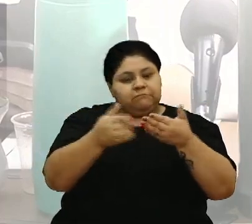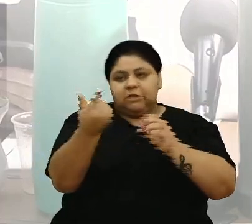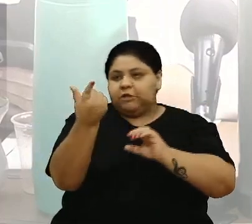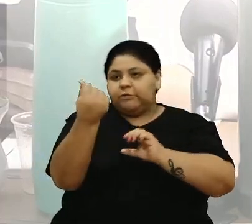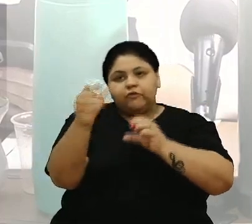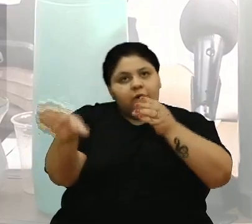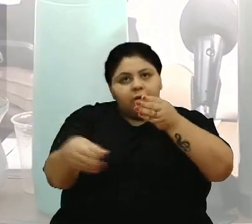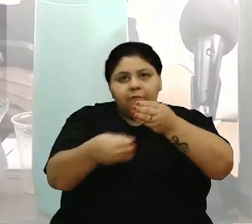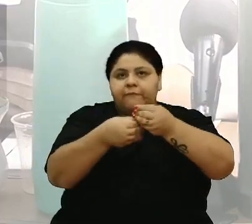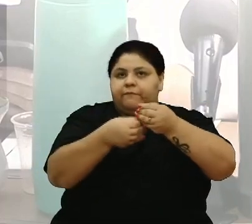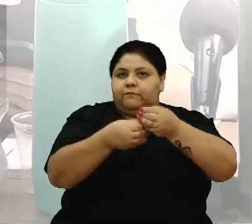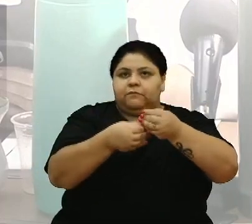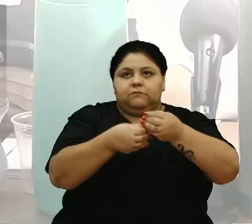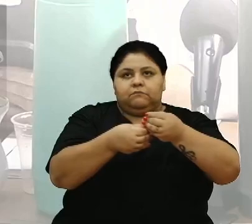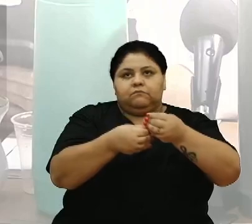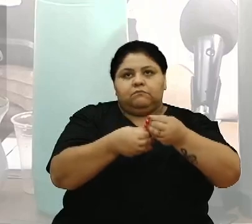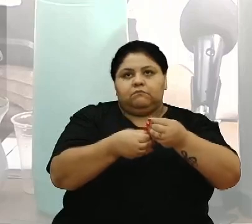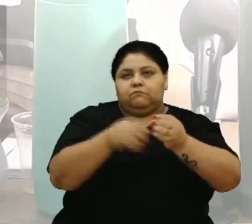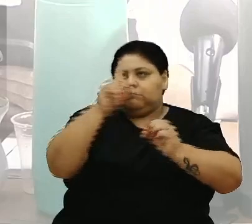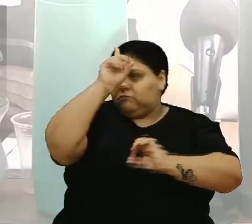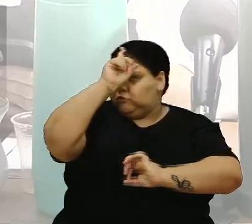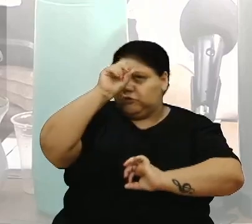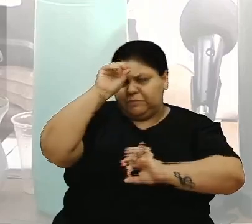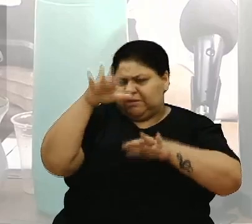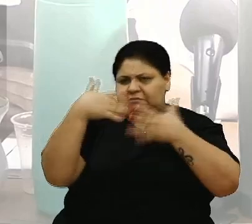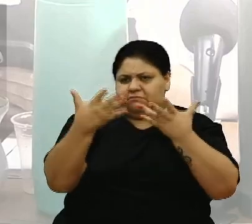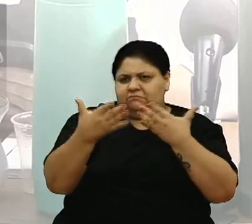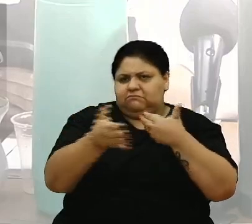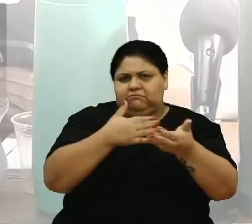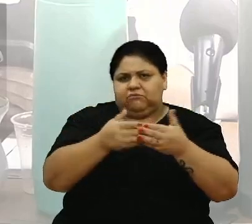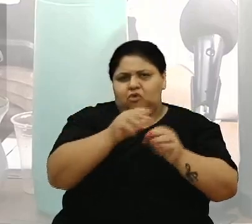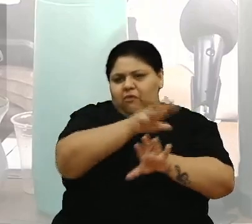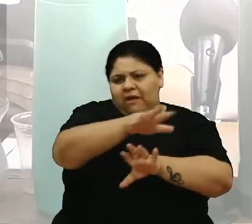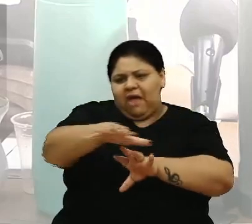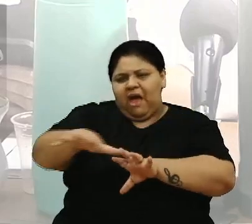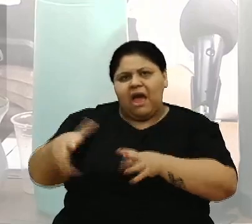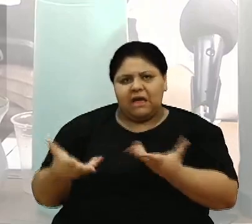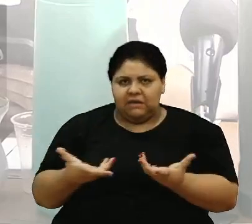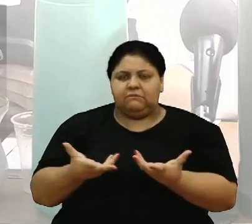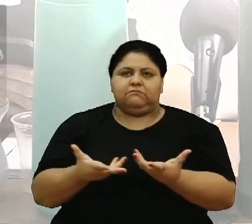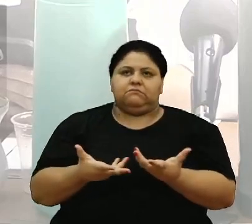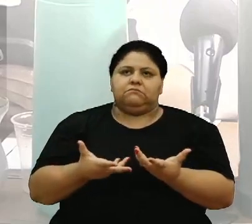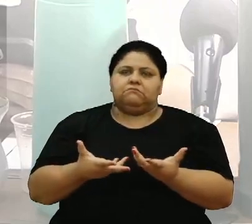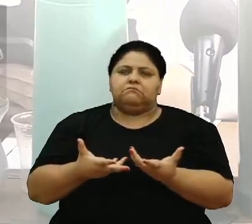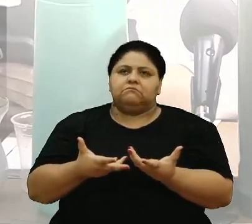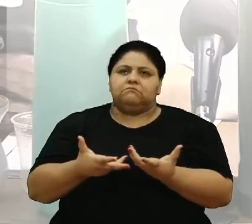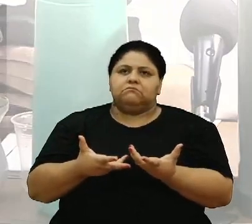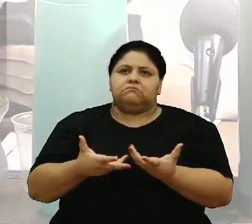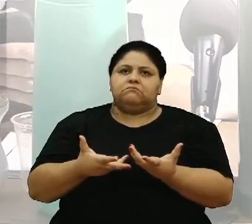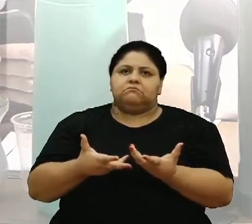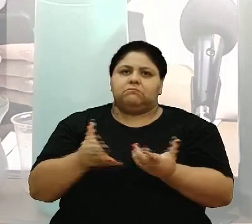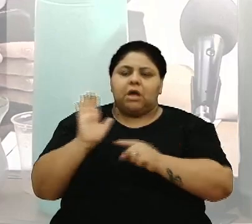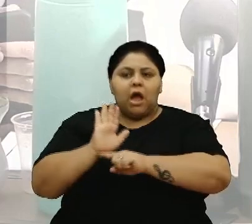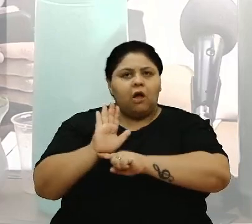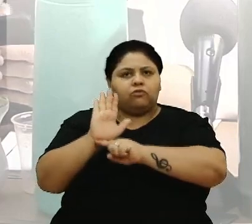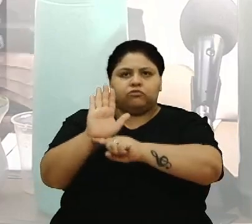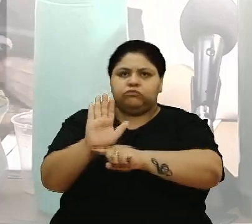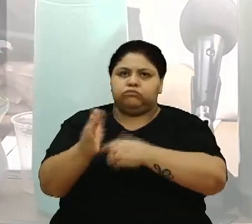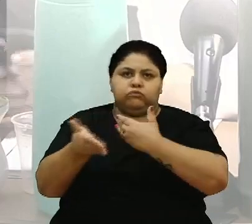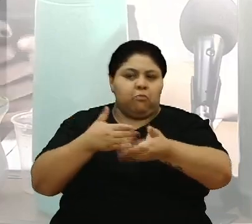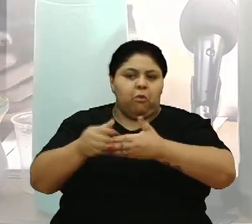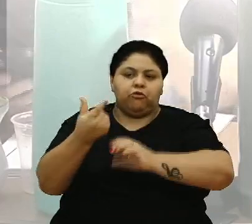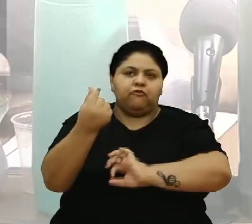emenda, que chega, seja hospitais, enfim, seja em qualquer área que venha a auxiliar, né? Não importa o